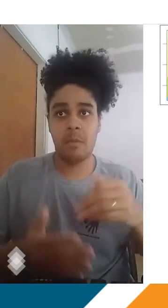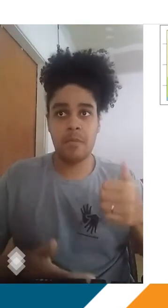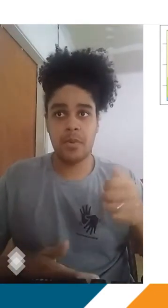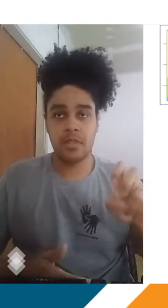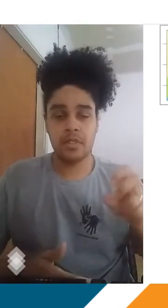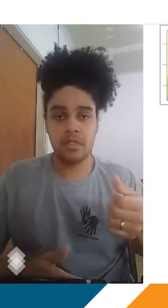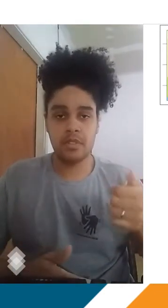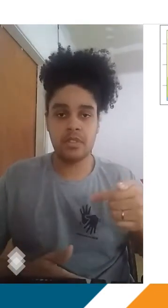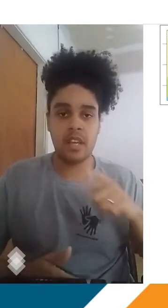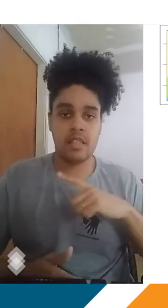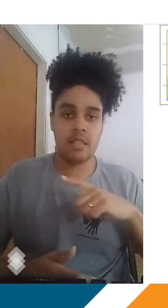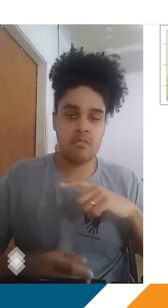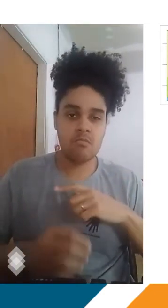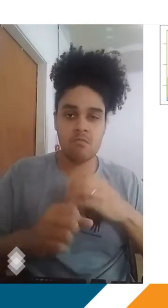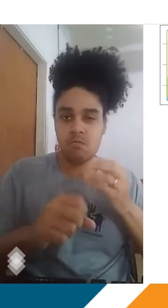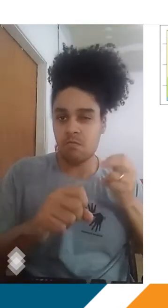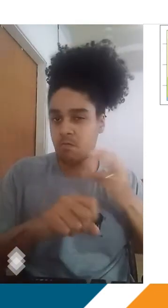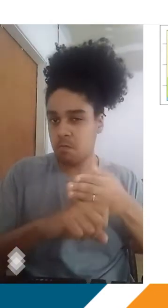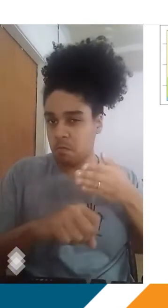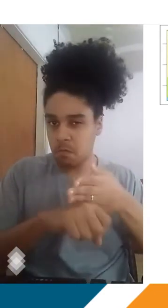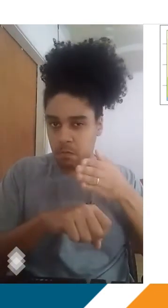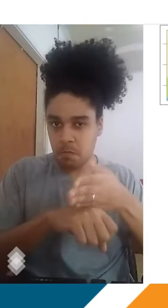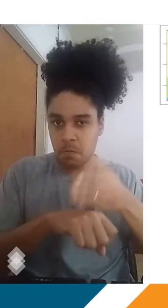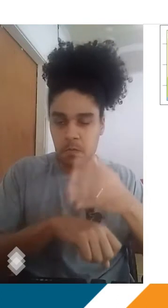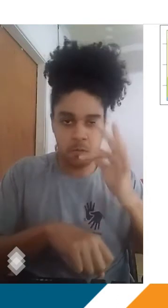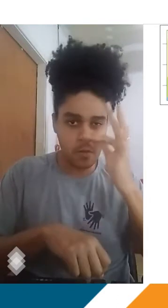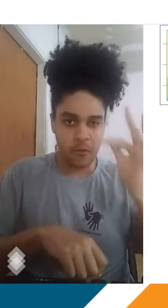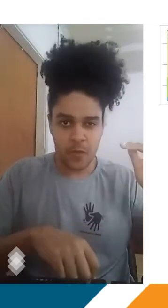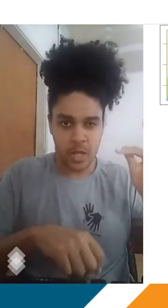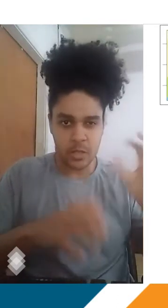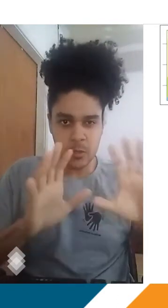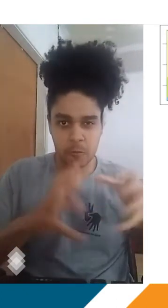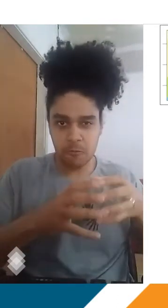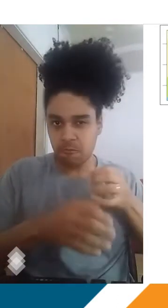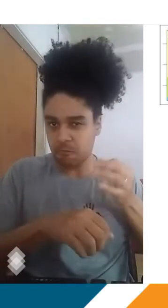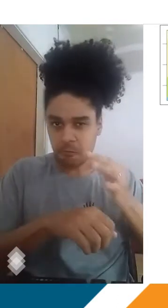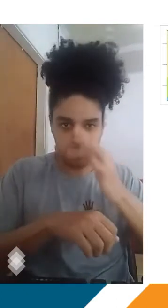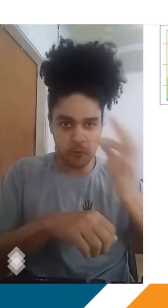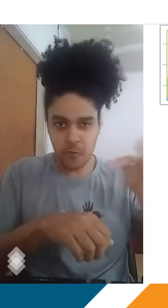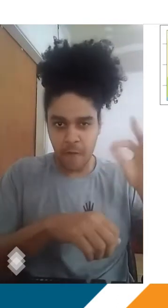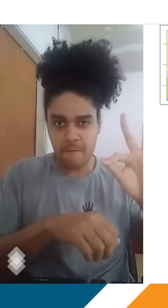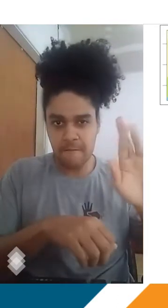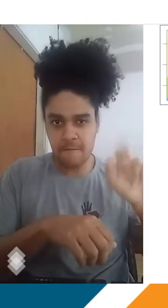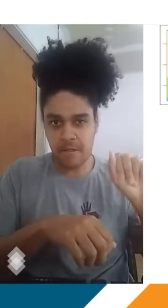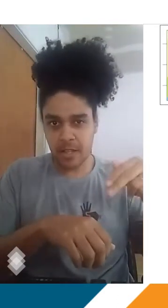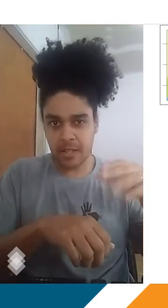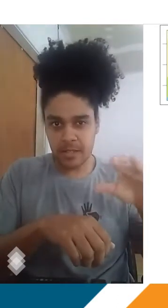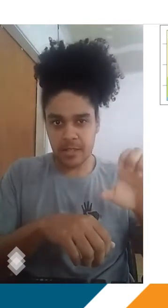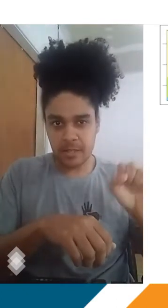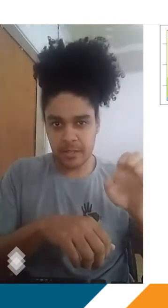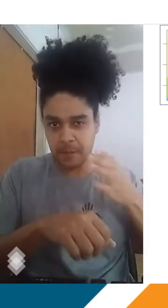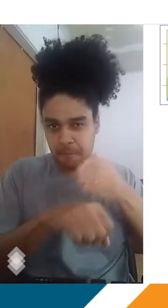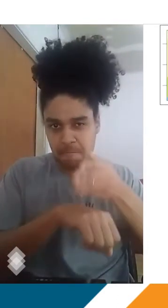em 2 ilhas da Baía de Guanabara, onde hoje são as atuais Villegagnon e Ilha do Governador, e na região da atual Praia do Flamengo, com a intenção de criar uma colônia